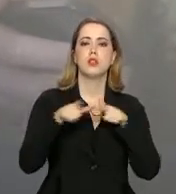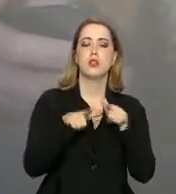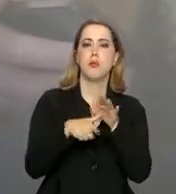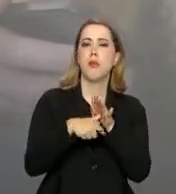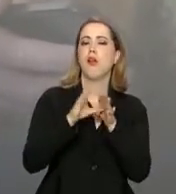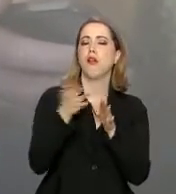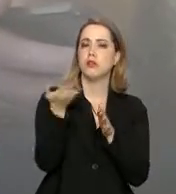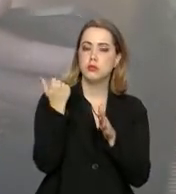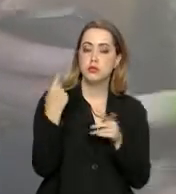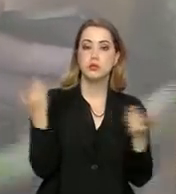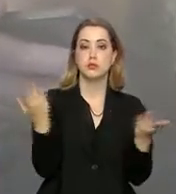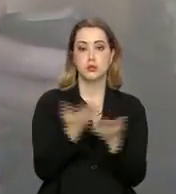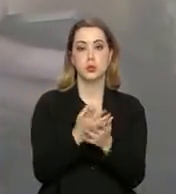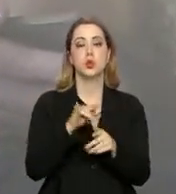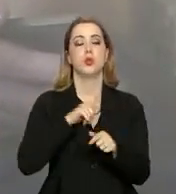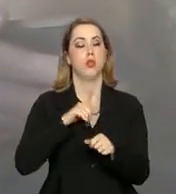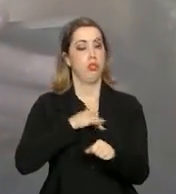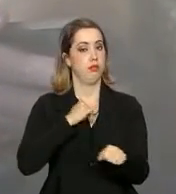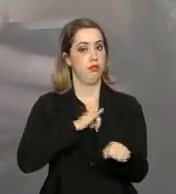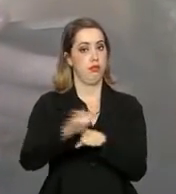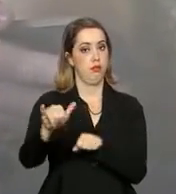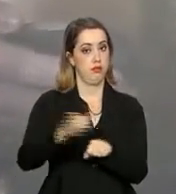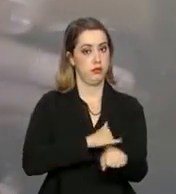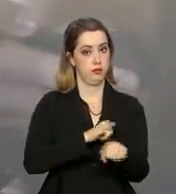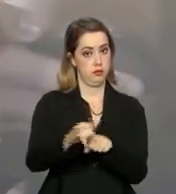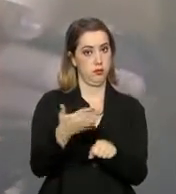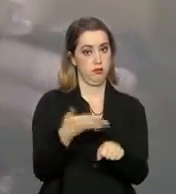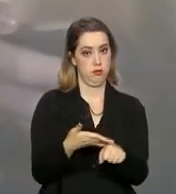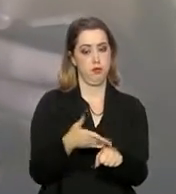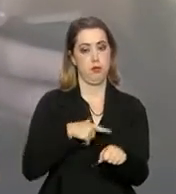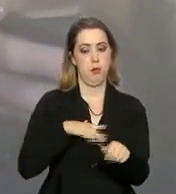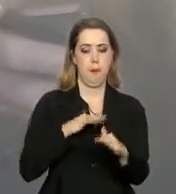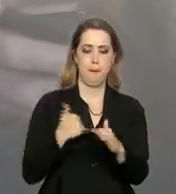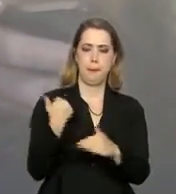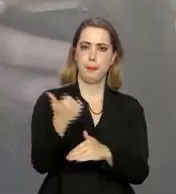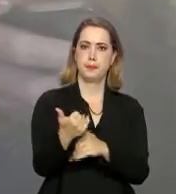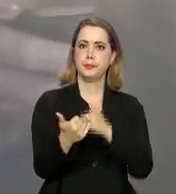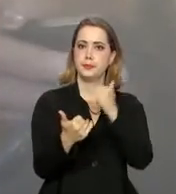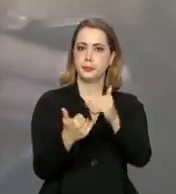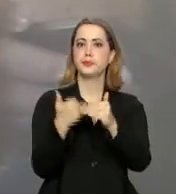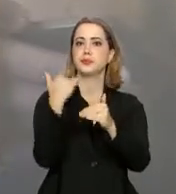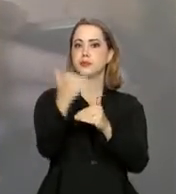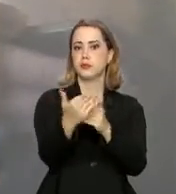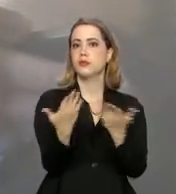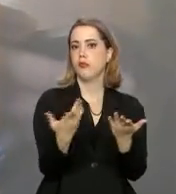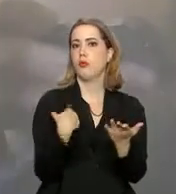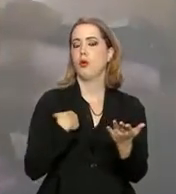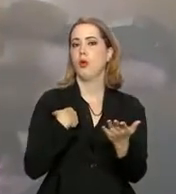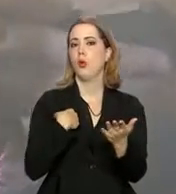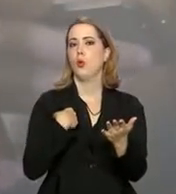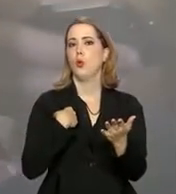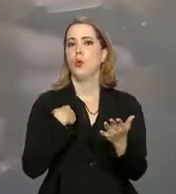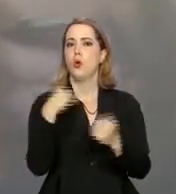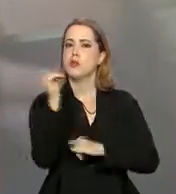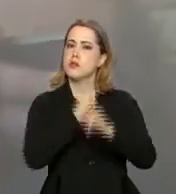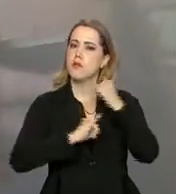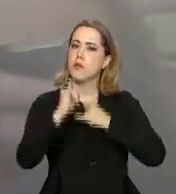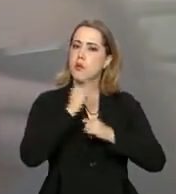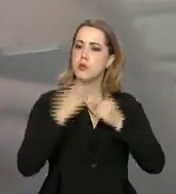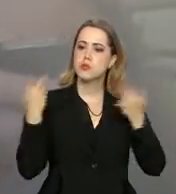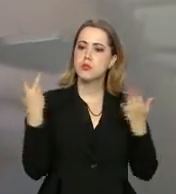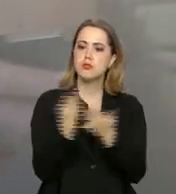com estratégia é estratégia da maneira que é degrau por degrau os dados o não é sendo